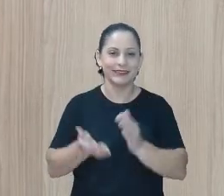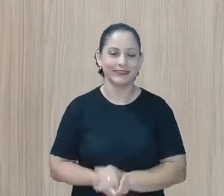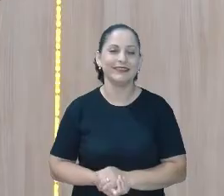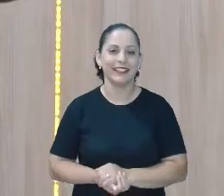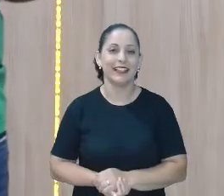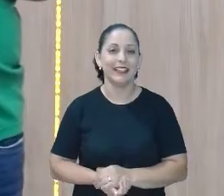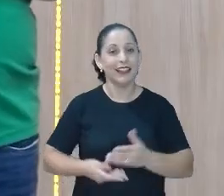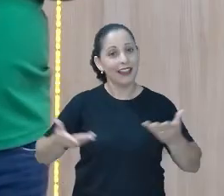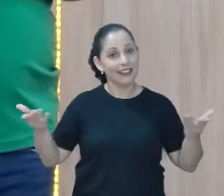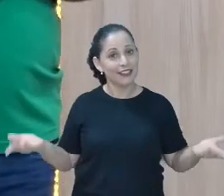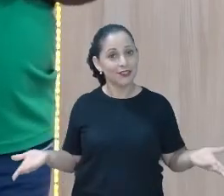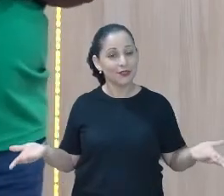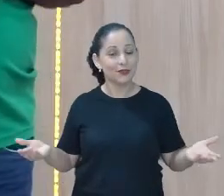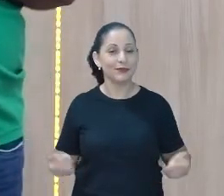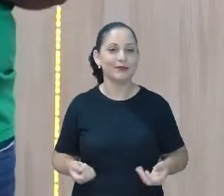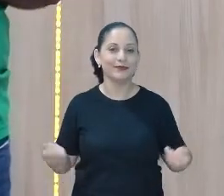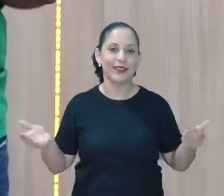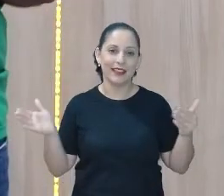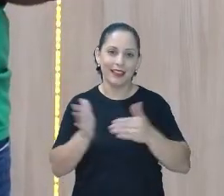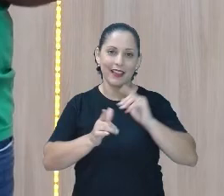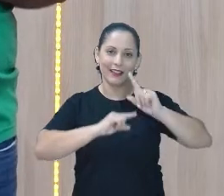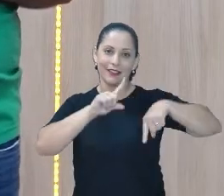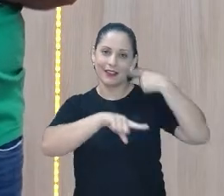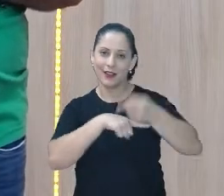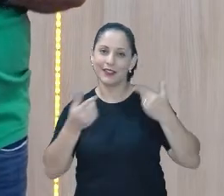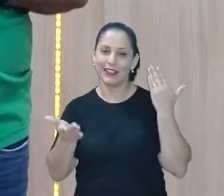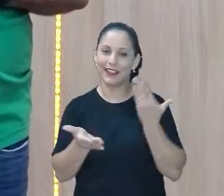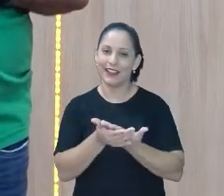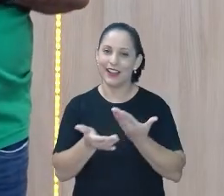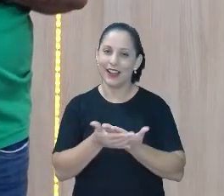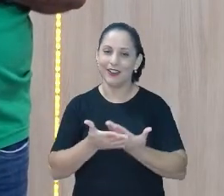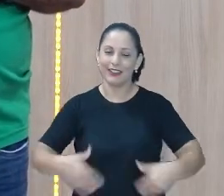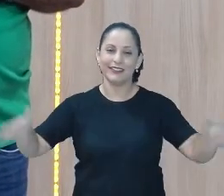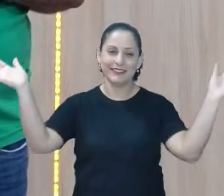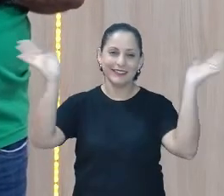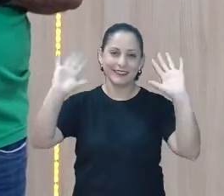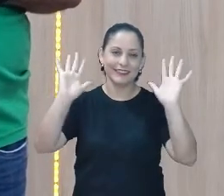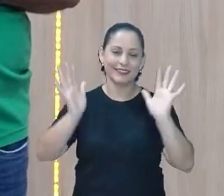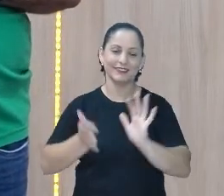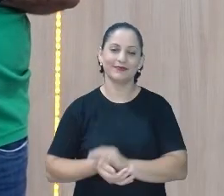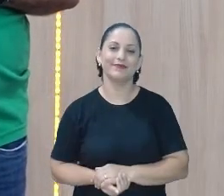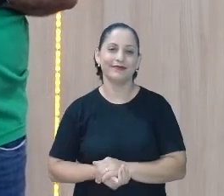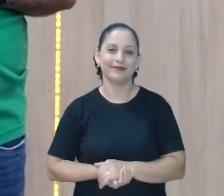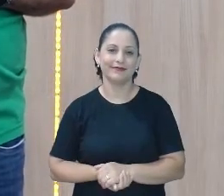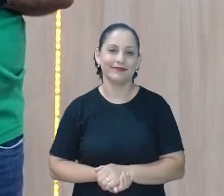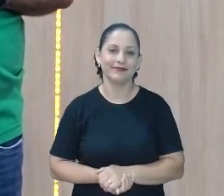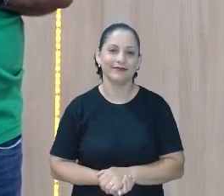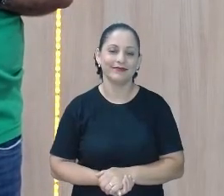E tchau. É isso, gente. Até a nossa próxima aula. Tchau, tchau.